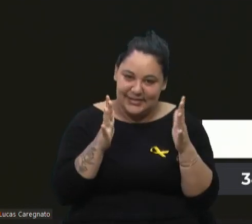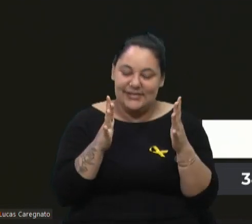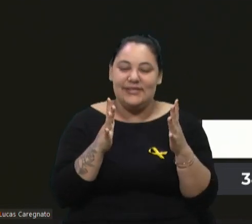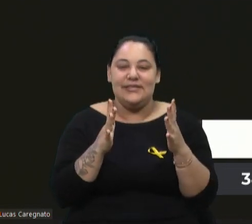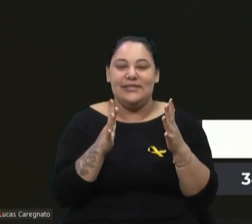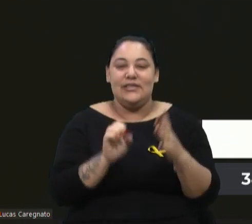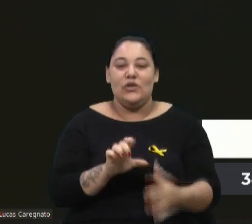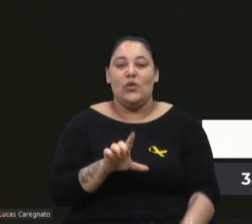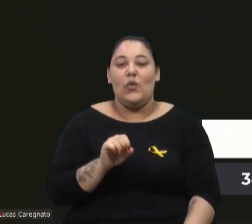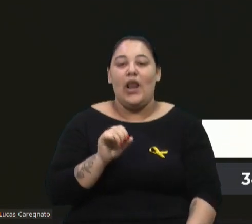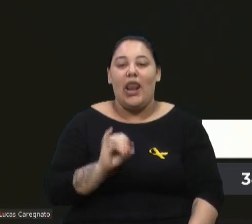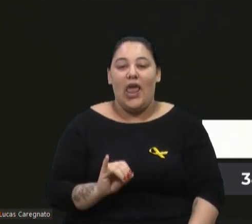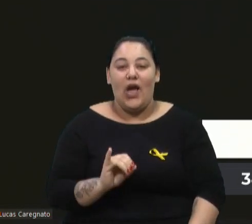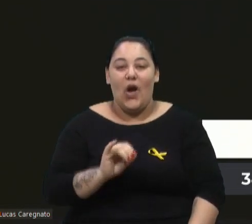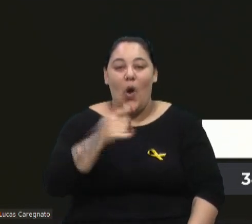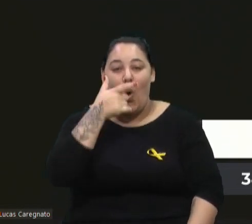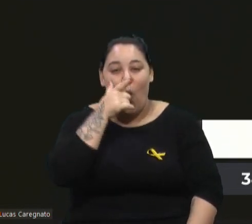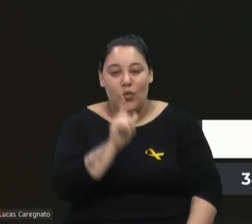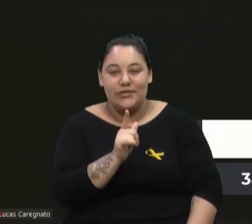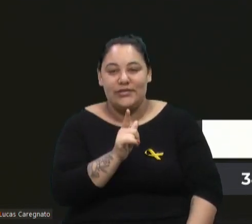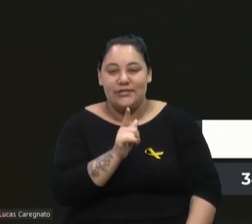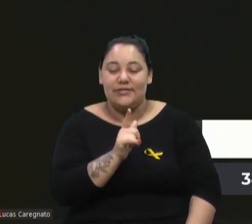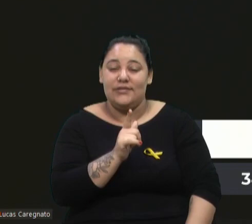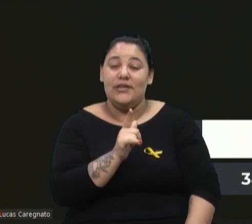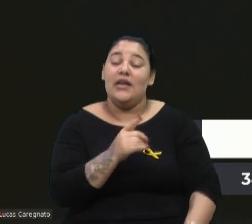o Eloy Galon sirva de exemplo